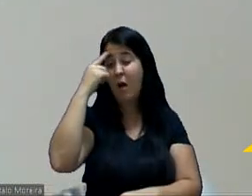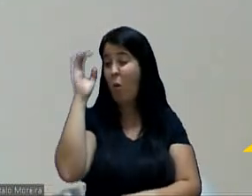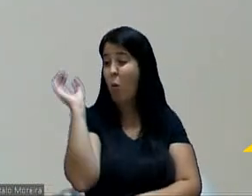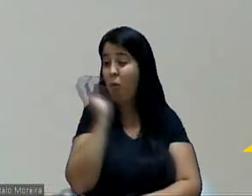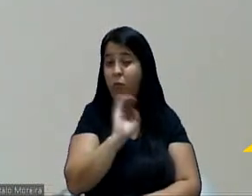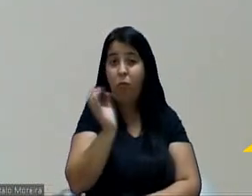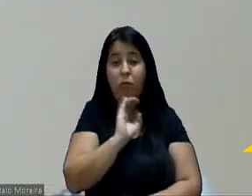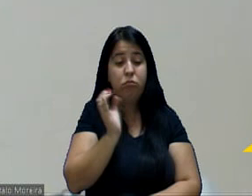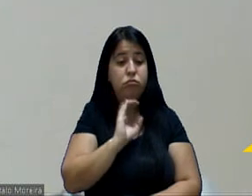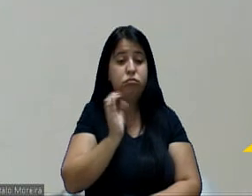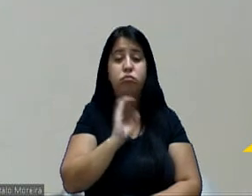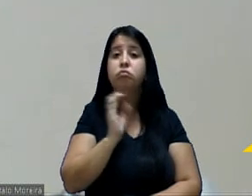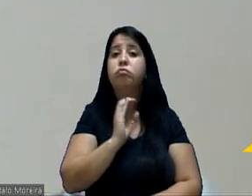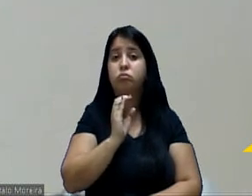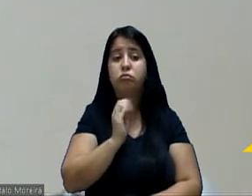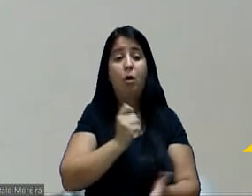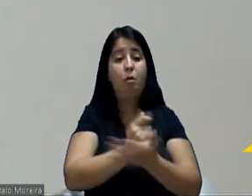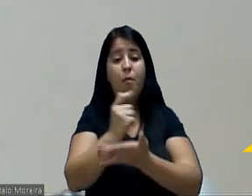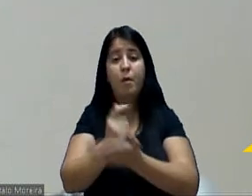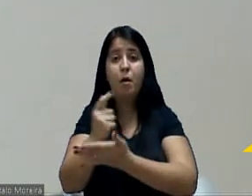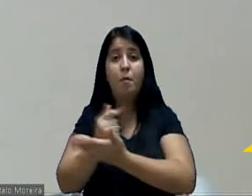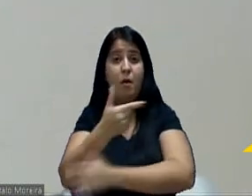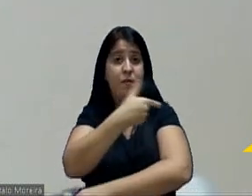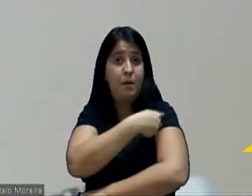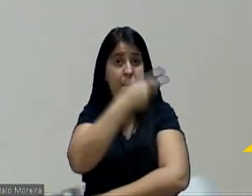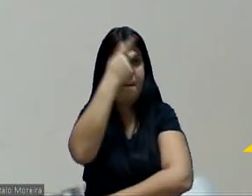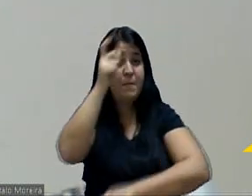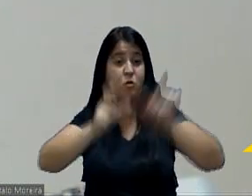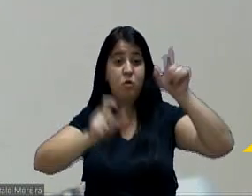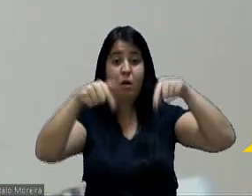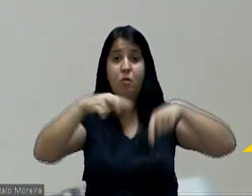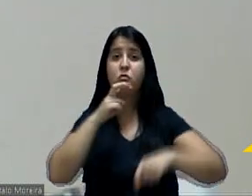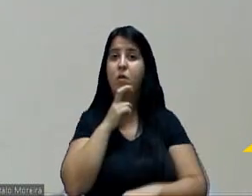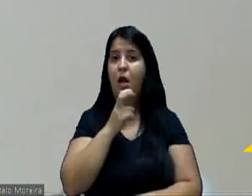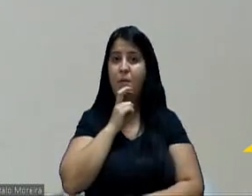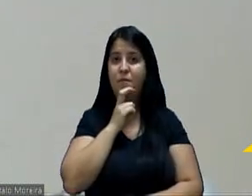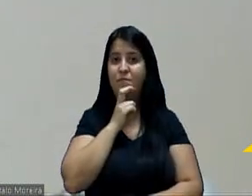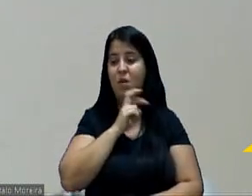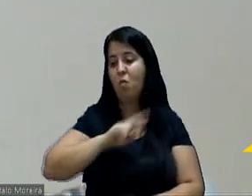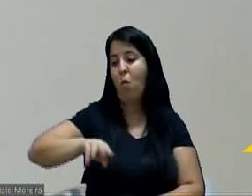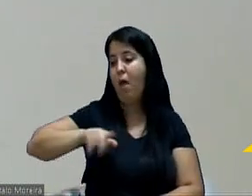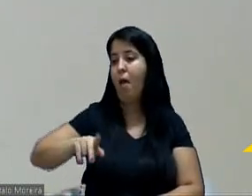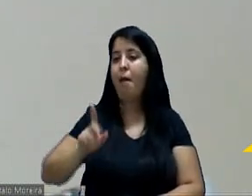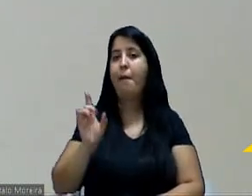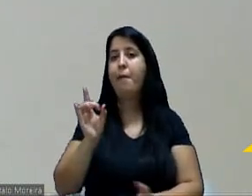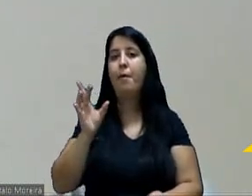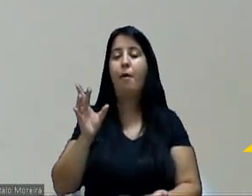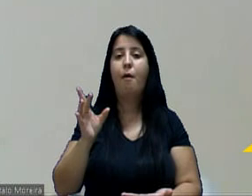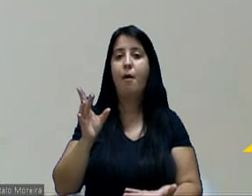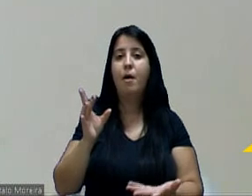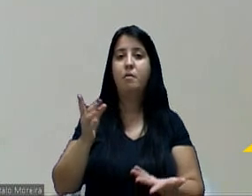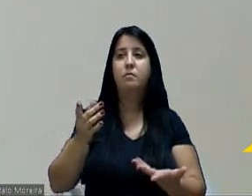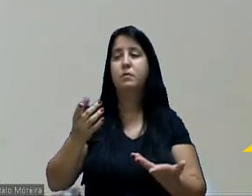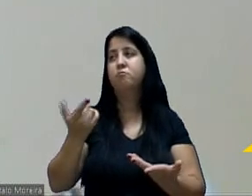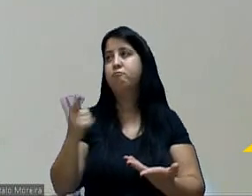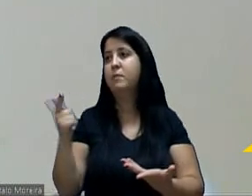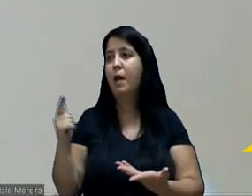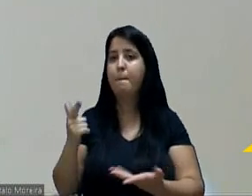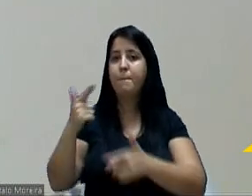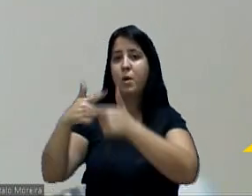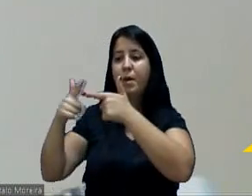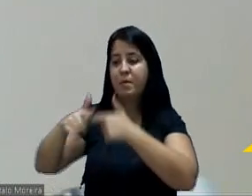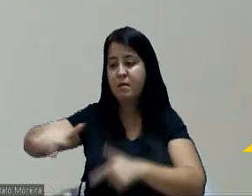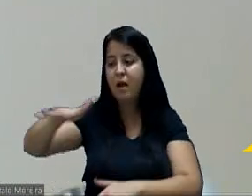necessidade da aquisição de vacinas para os sorocabanos, não apenas para frear o iminente colapso generalizado na área de